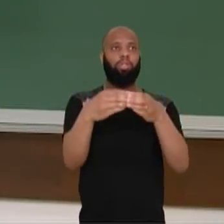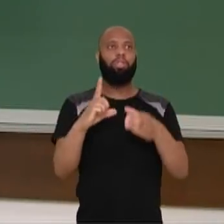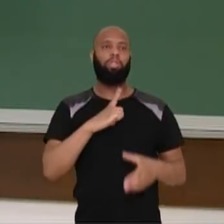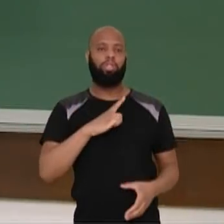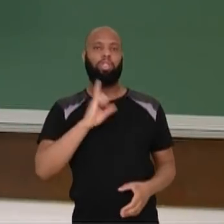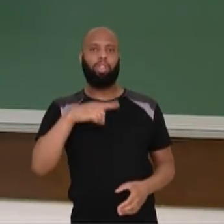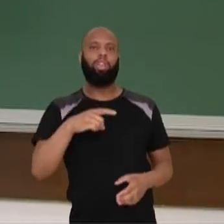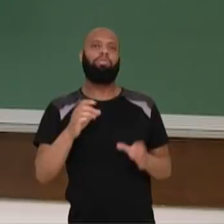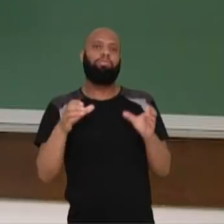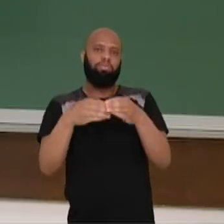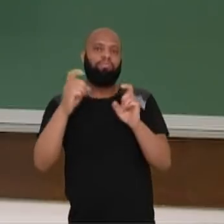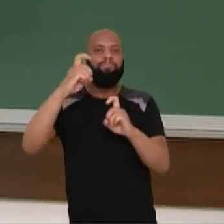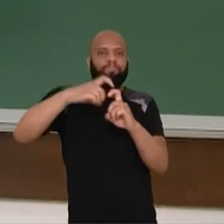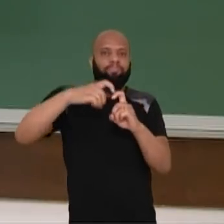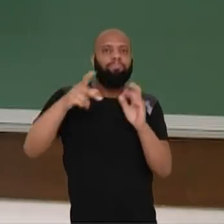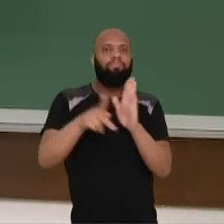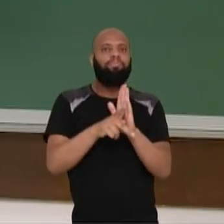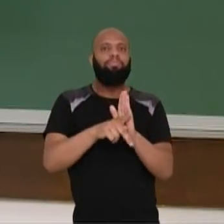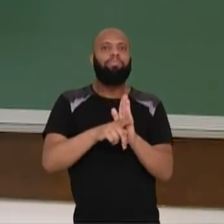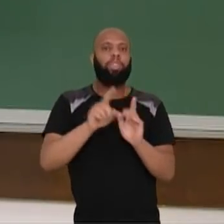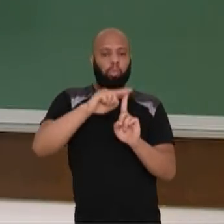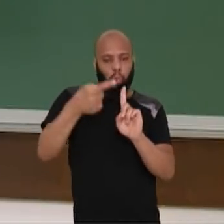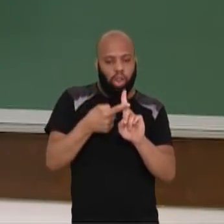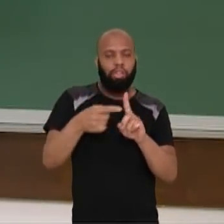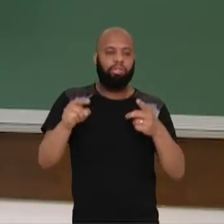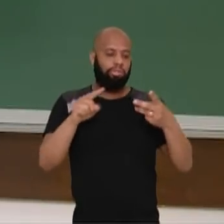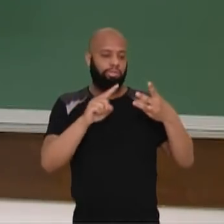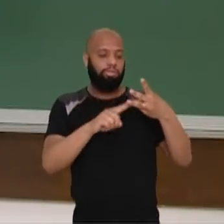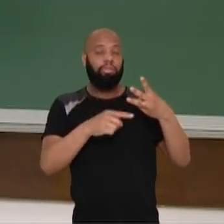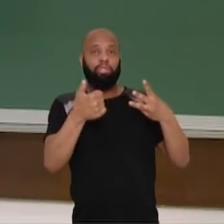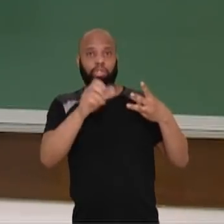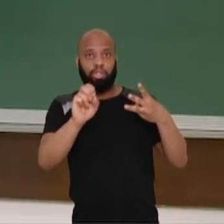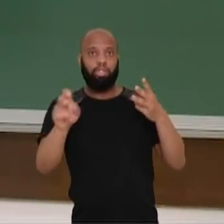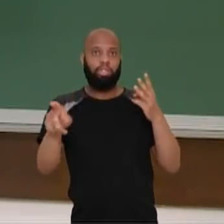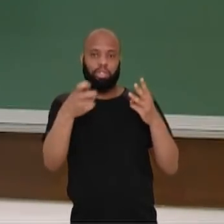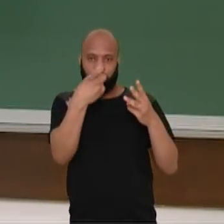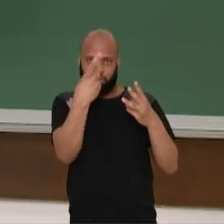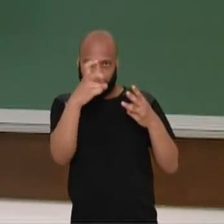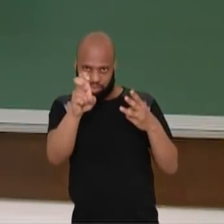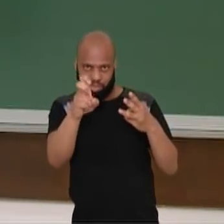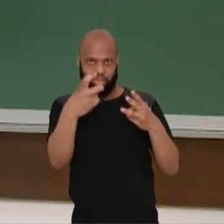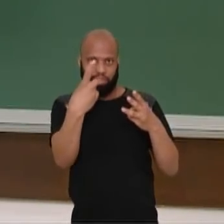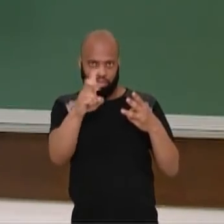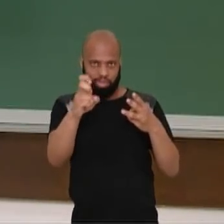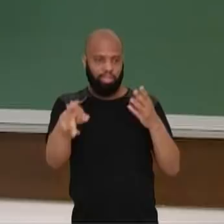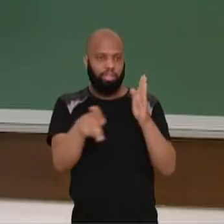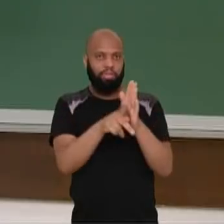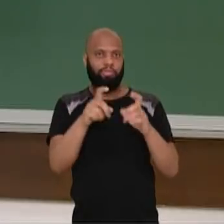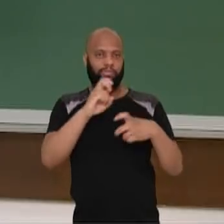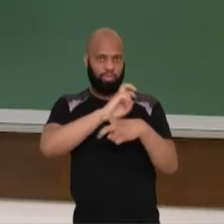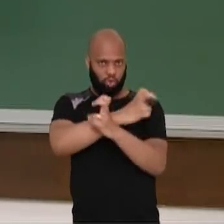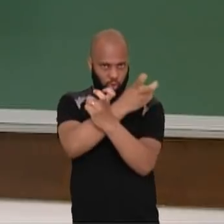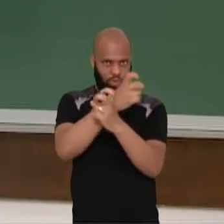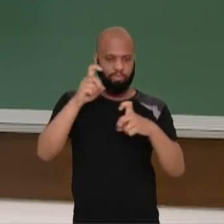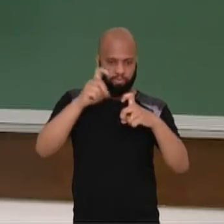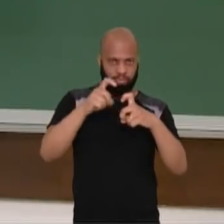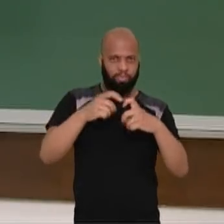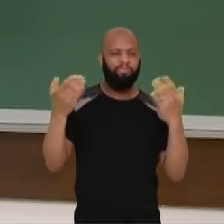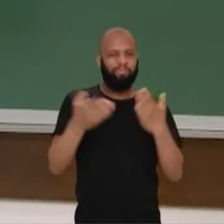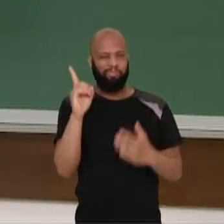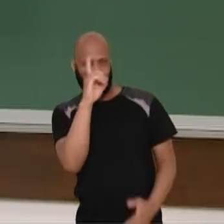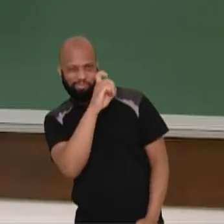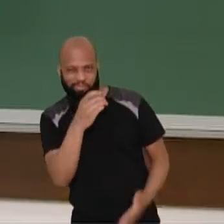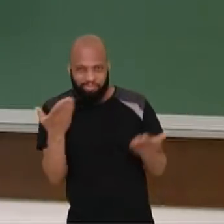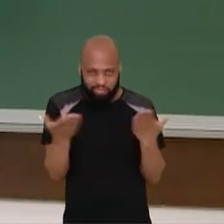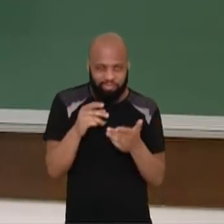de obstetrícia e 15 sorteados lá dentro de ortopedia, ok? Essa é um pouquinho mais